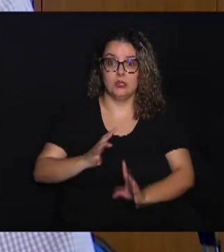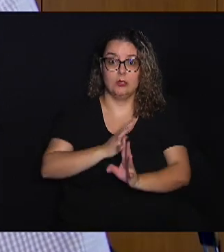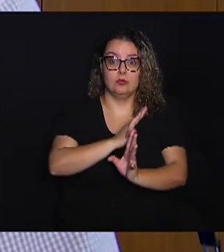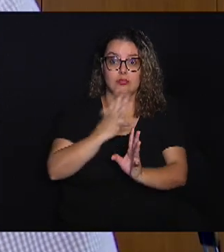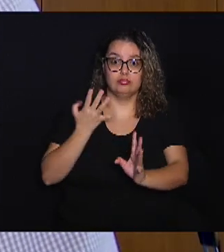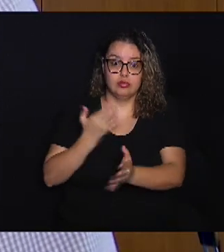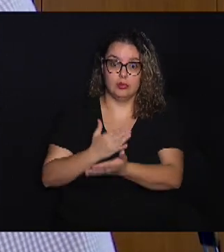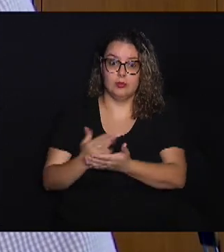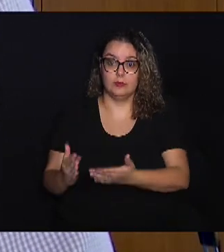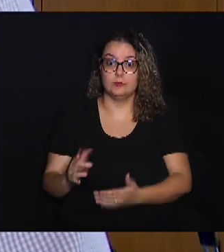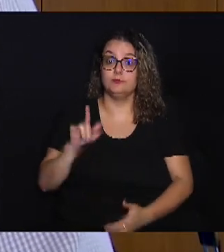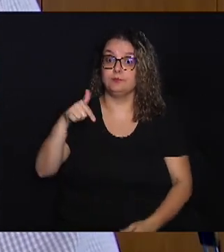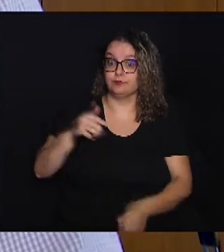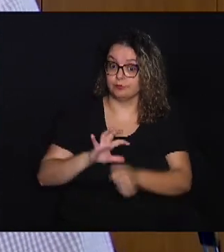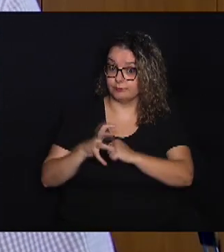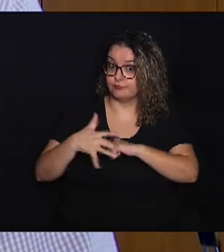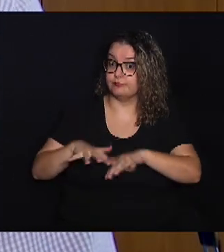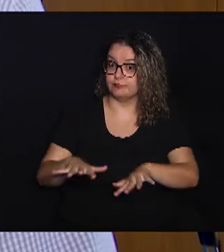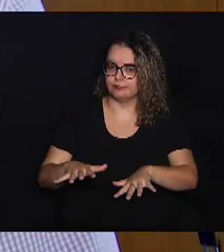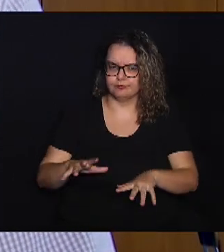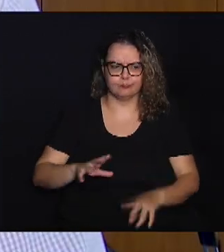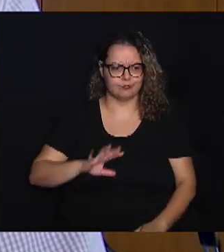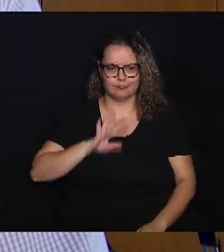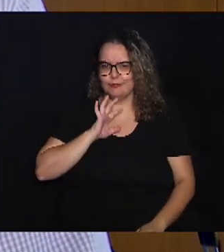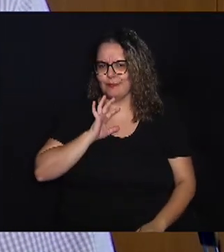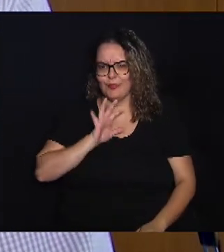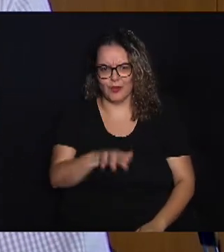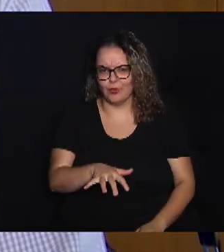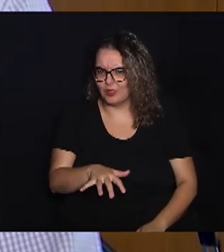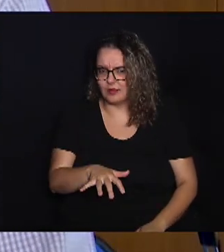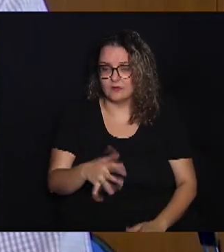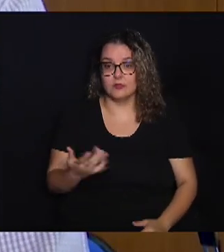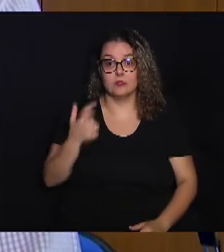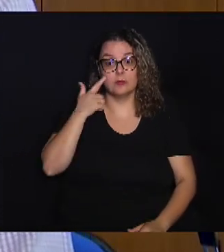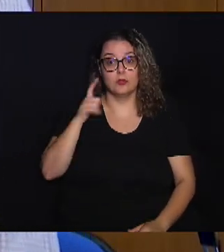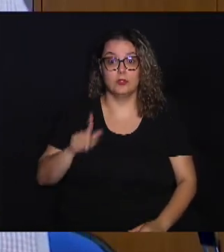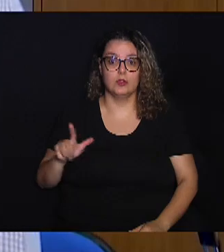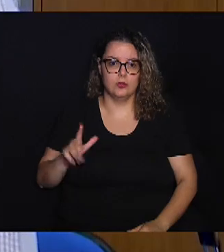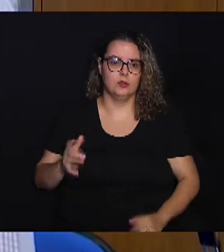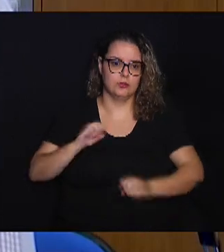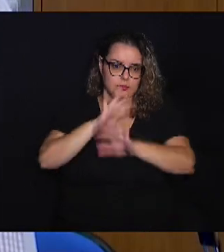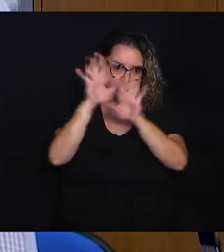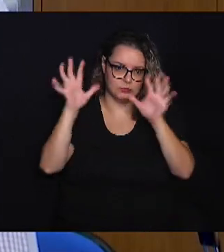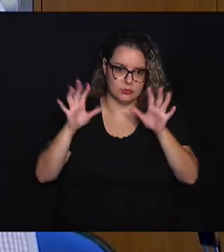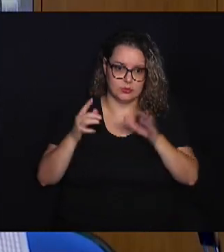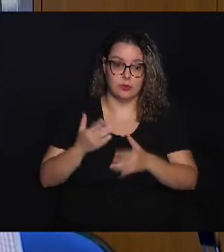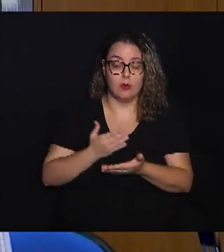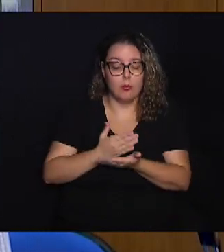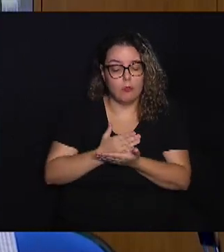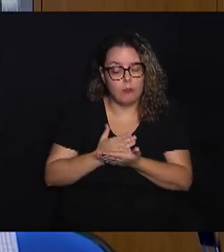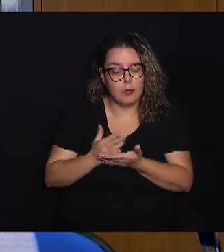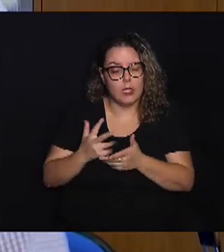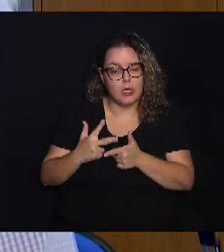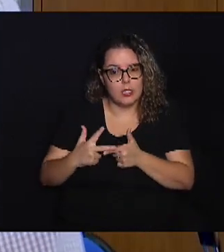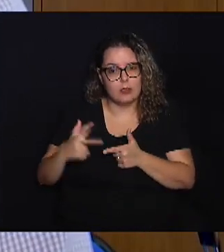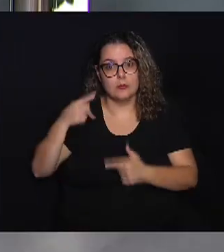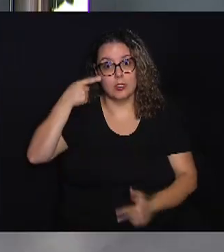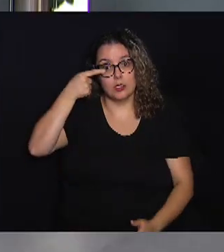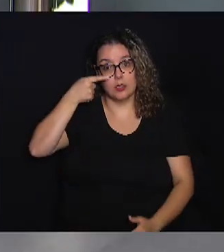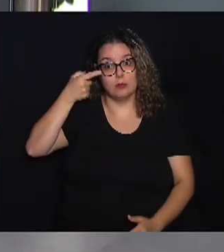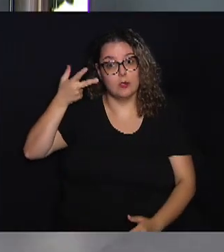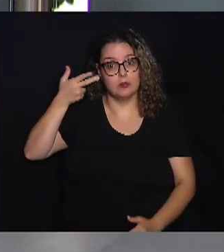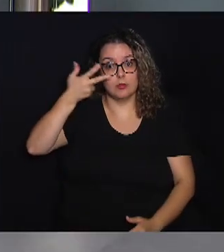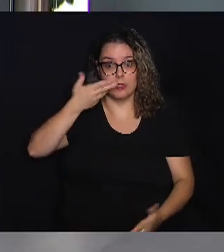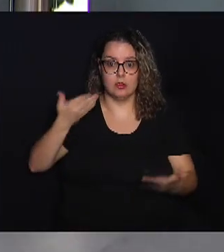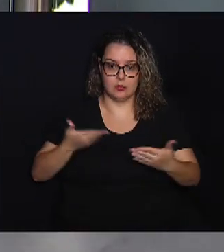início, pós-pandemia, que foi um absurdo. Então, claramente, nós estamos começando a vencer a fila da catarata, por exemplo, agora.